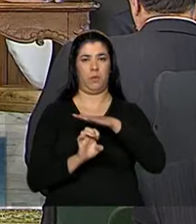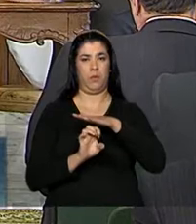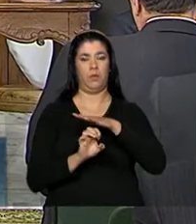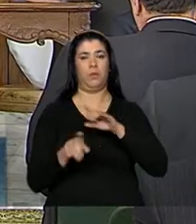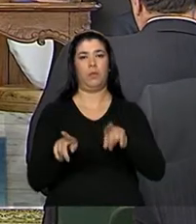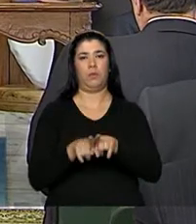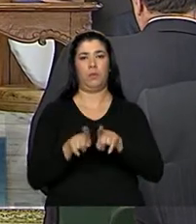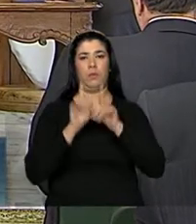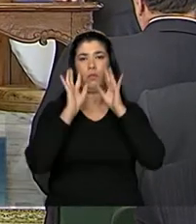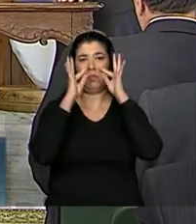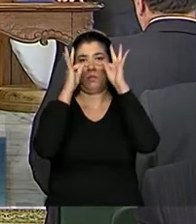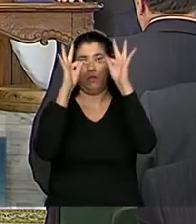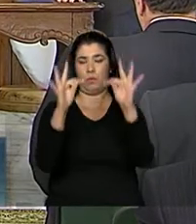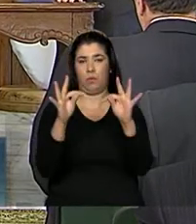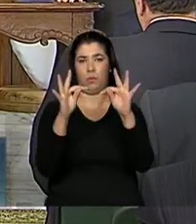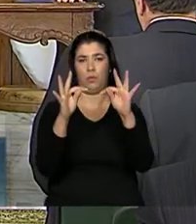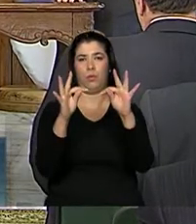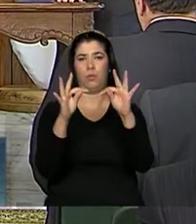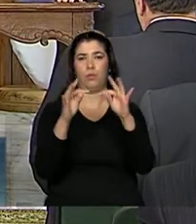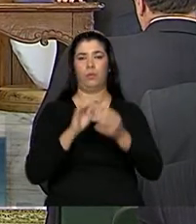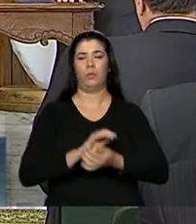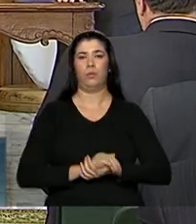empresas, tecnologia,